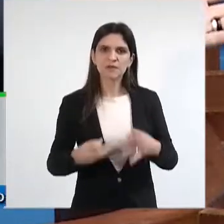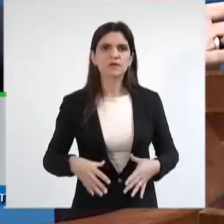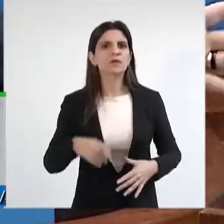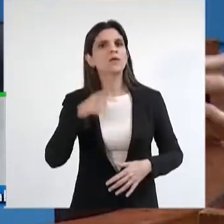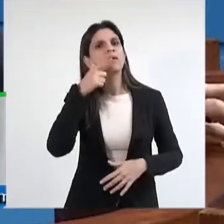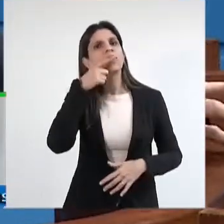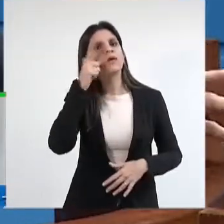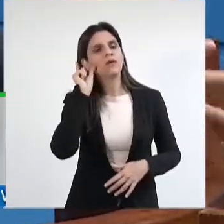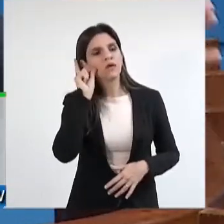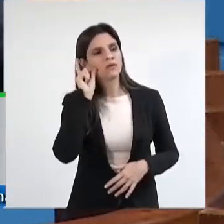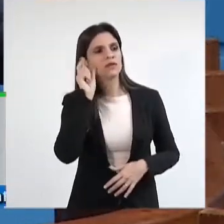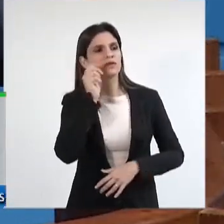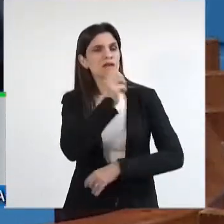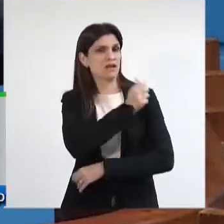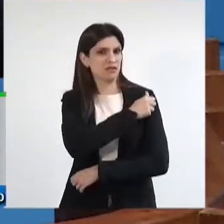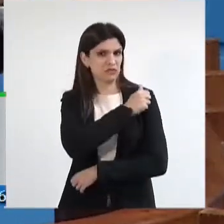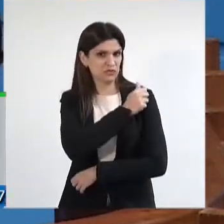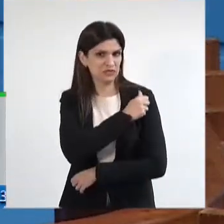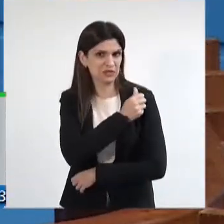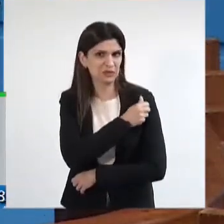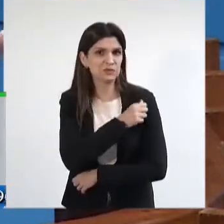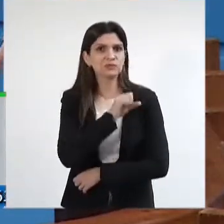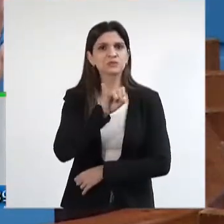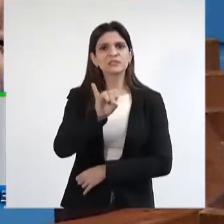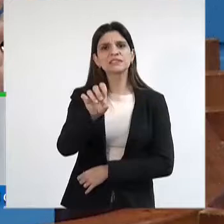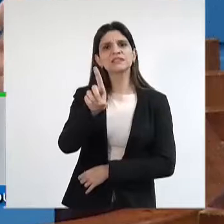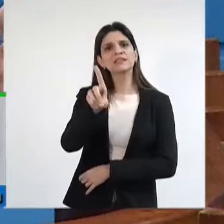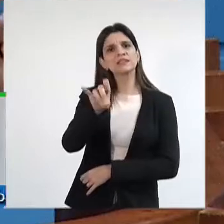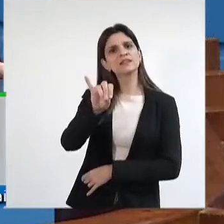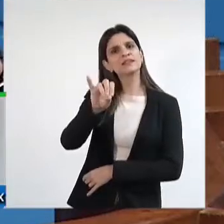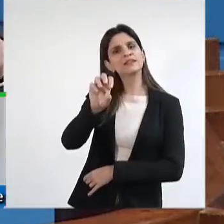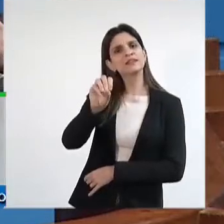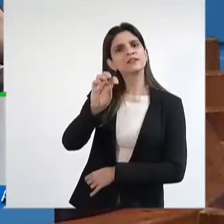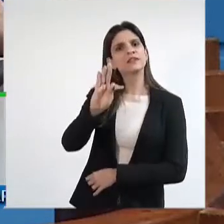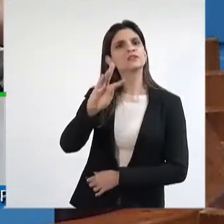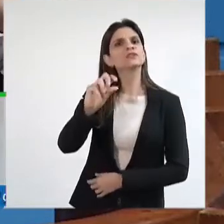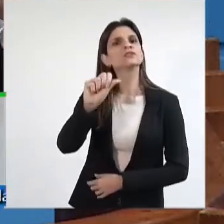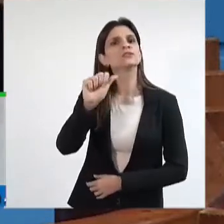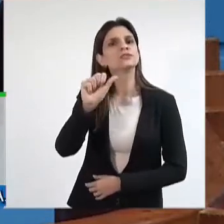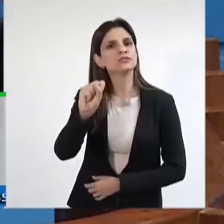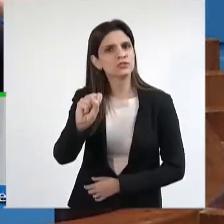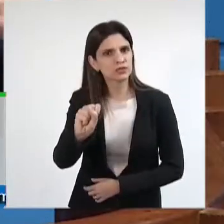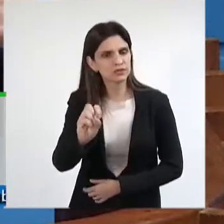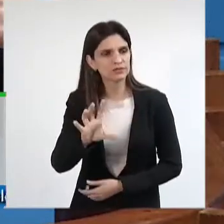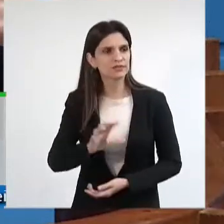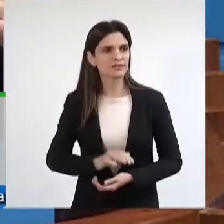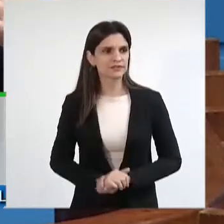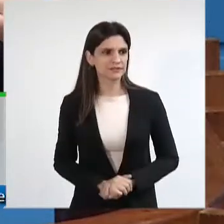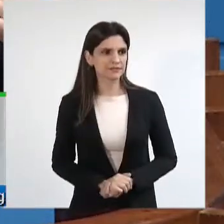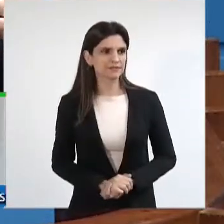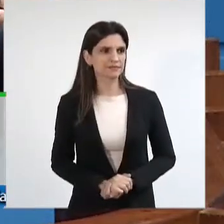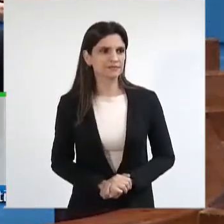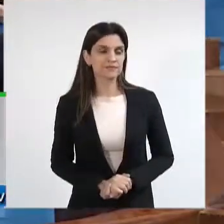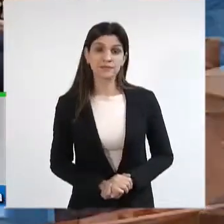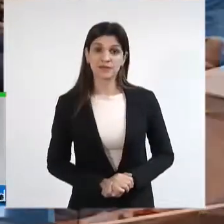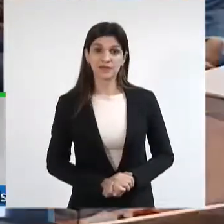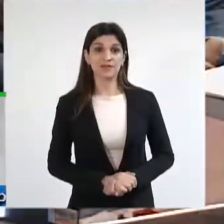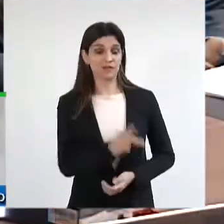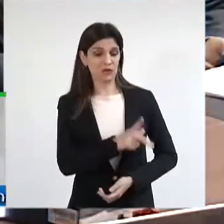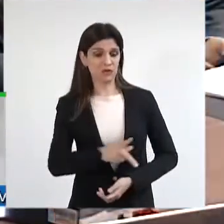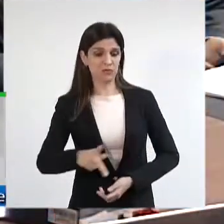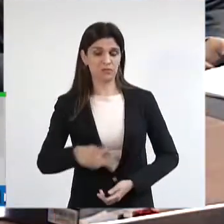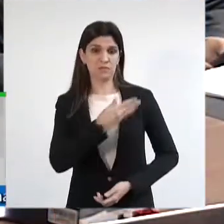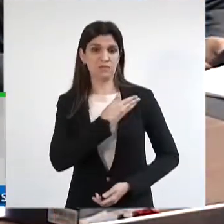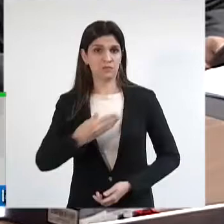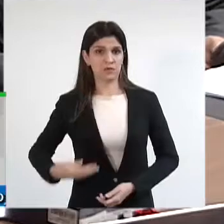uns idiotas. Aí a gente vê depois o porta-voz da presidência, ele vai falar o que o senhor, excelentíssimo senhor presidente Jair